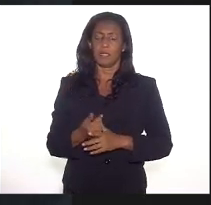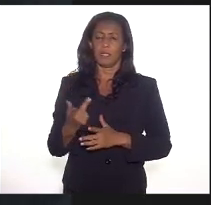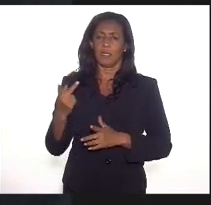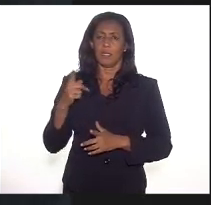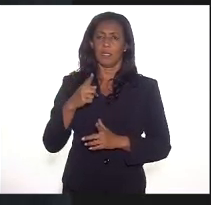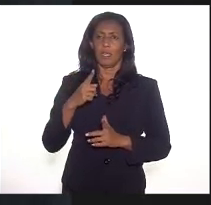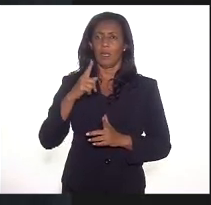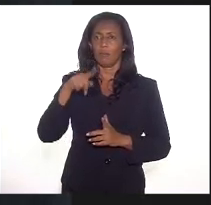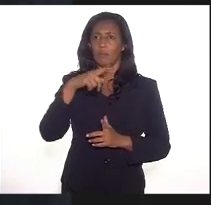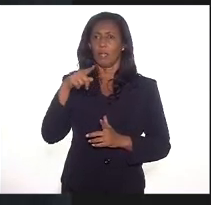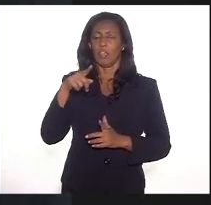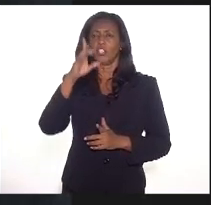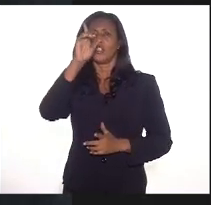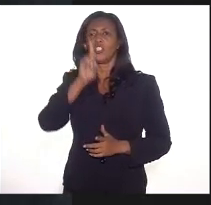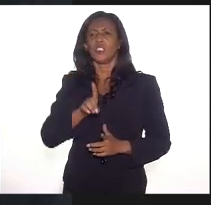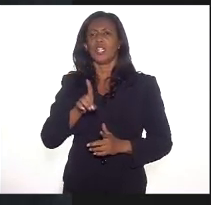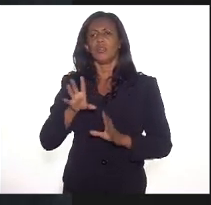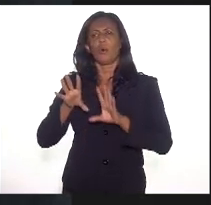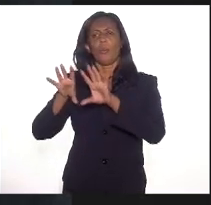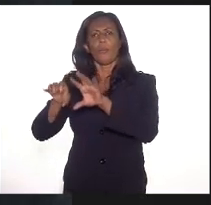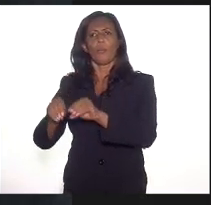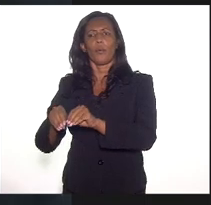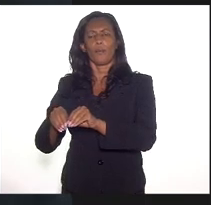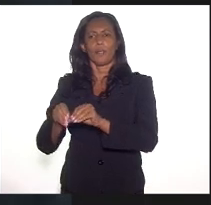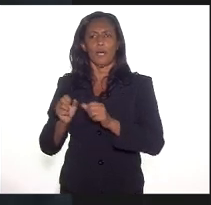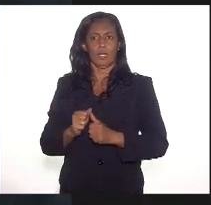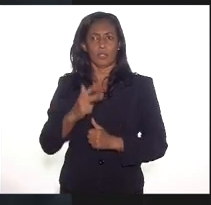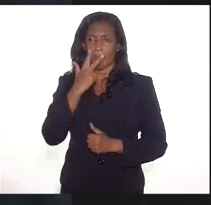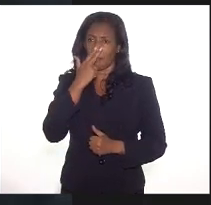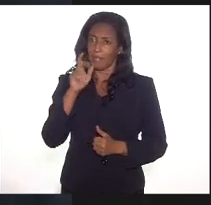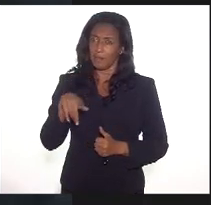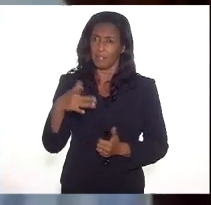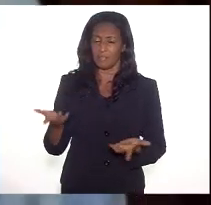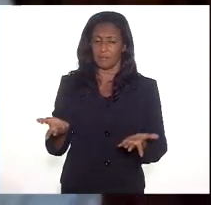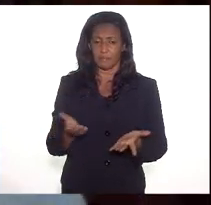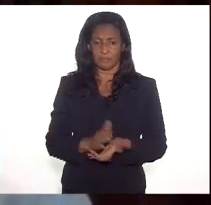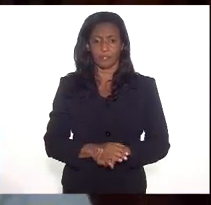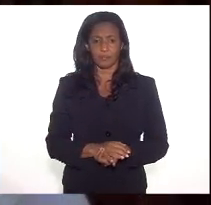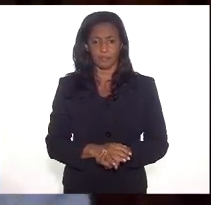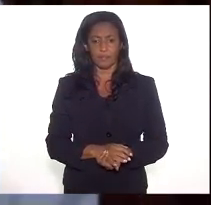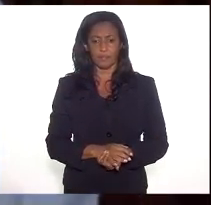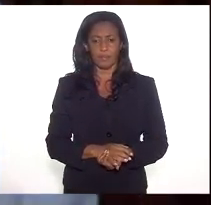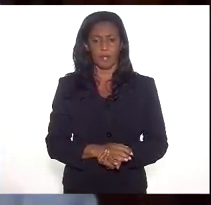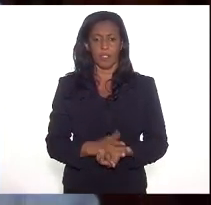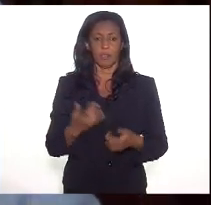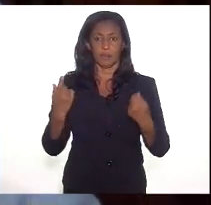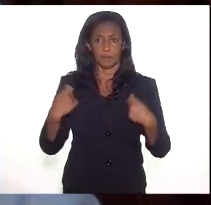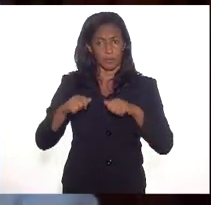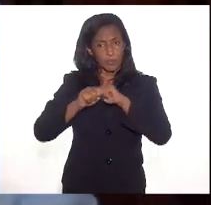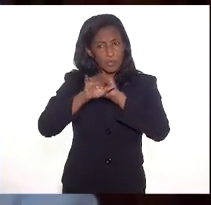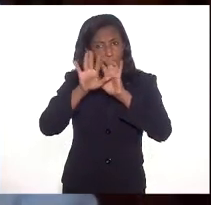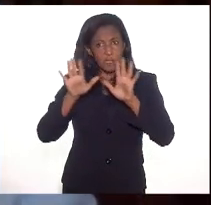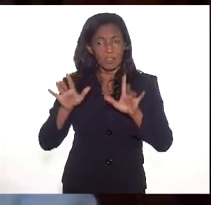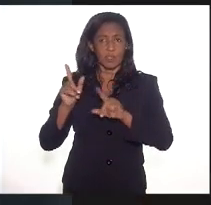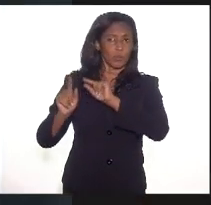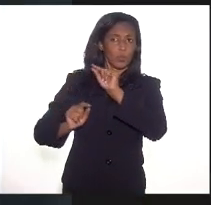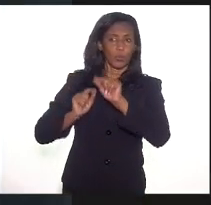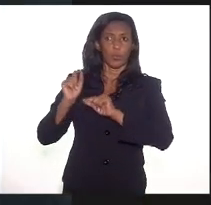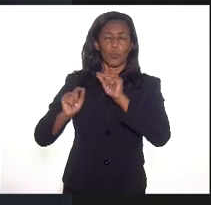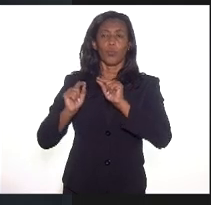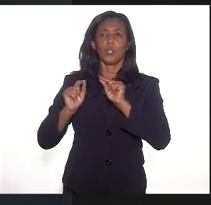vedação do direito de propriedade. Me parece que é isso. Então, precisamos esclarecer o que é